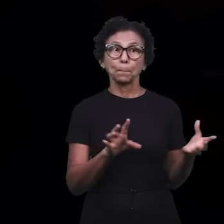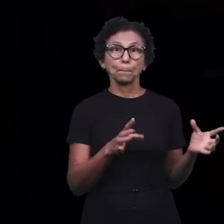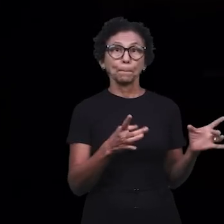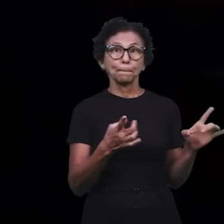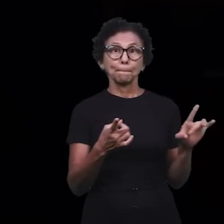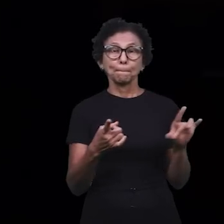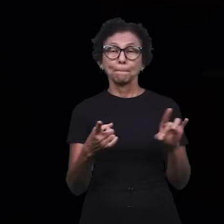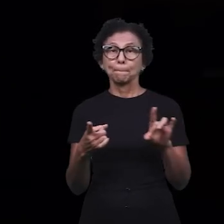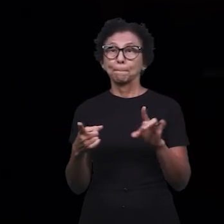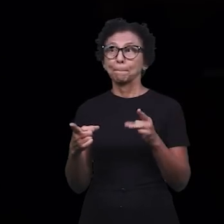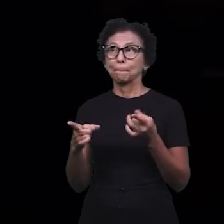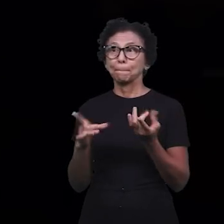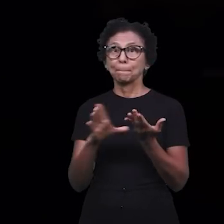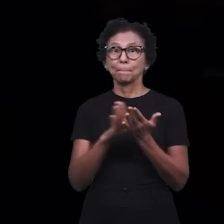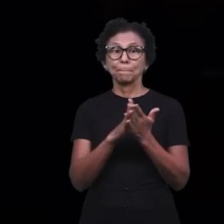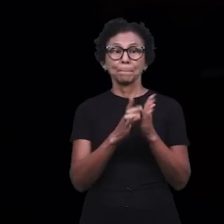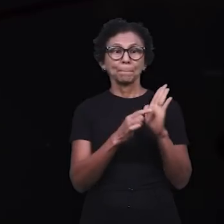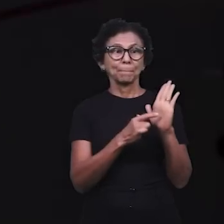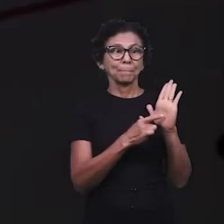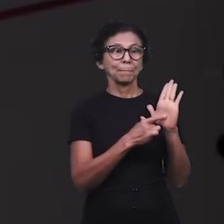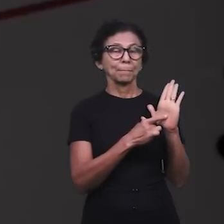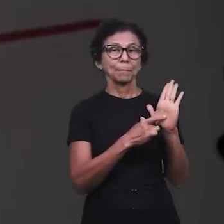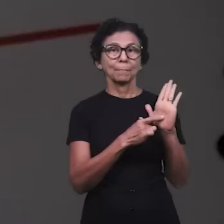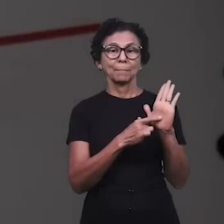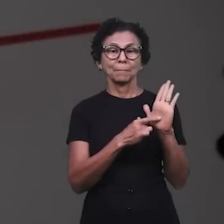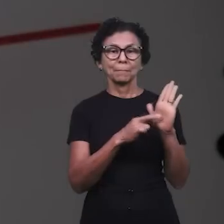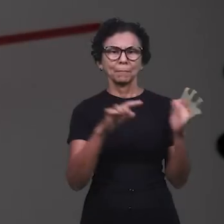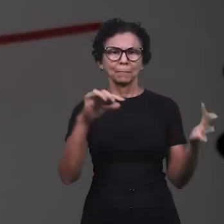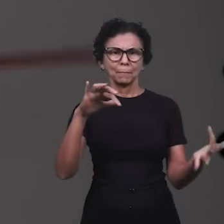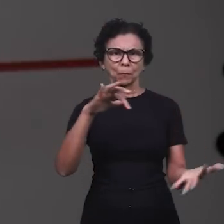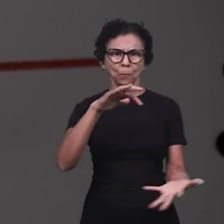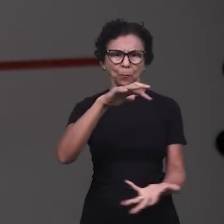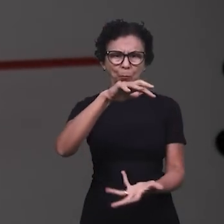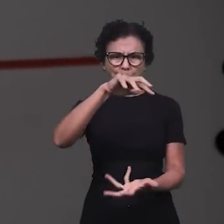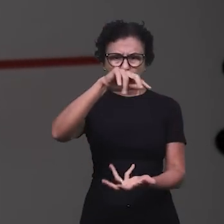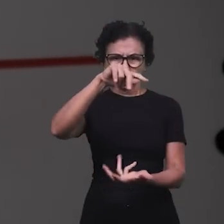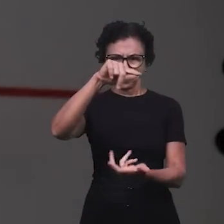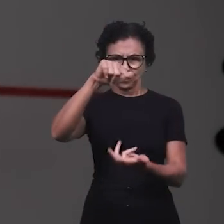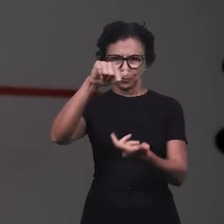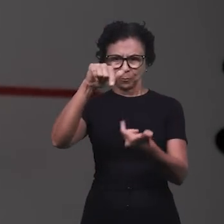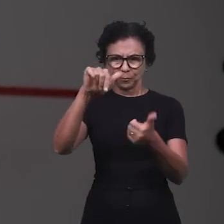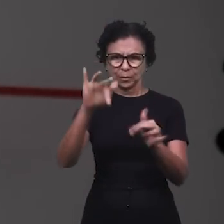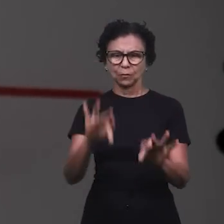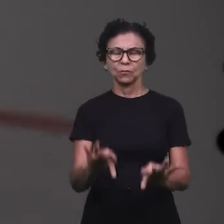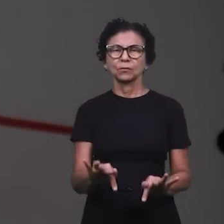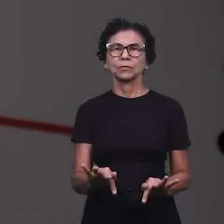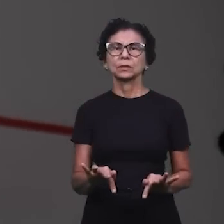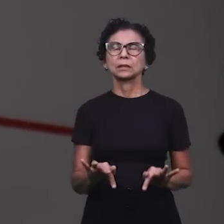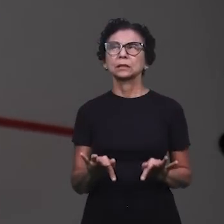ouvir, como será o fim, o momento